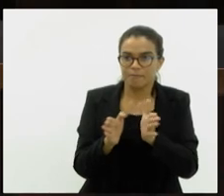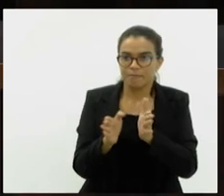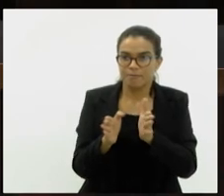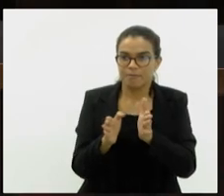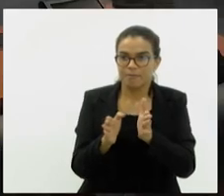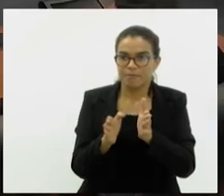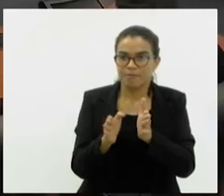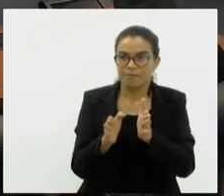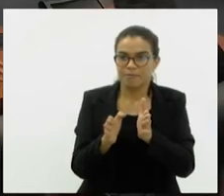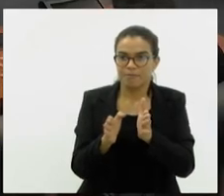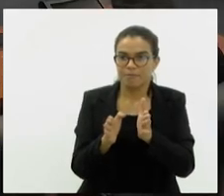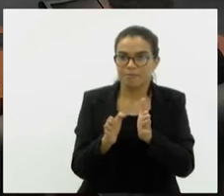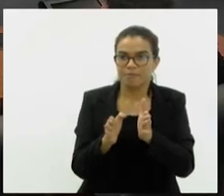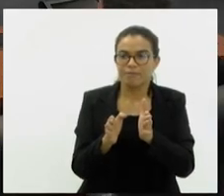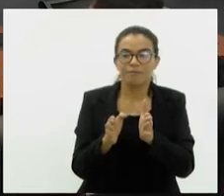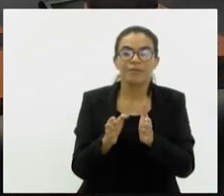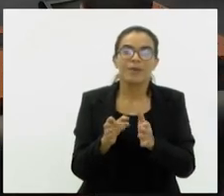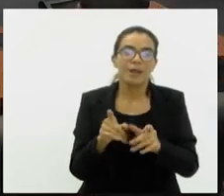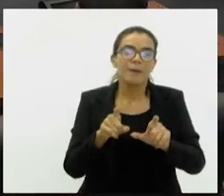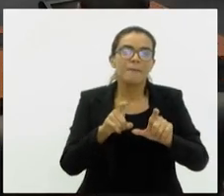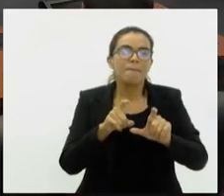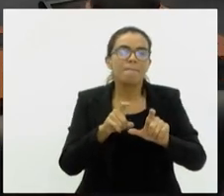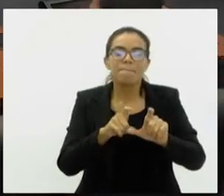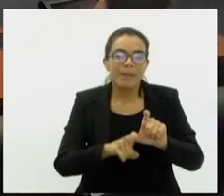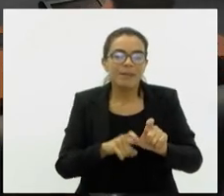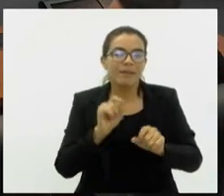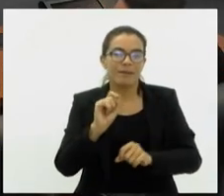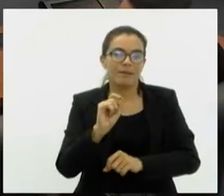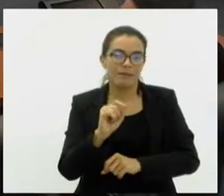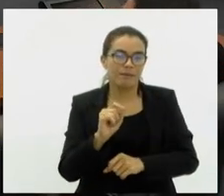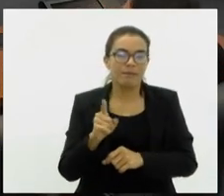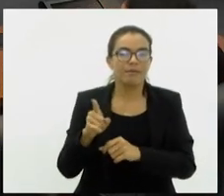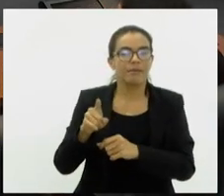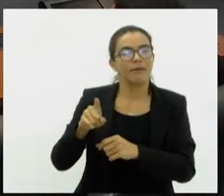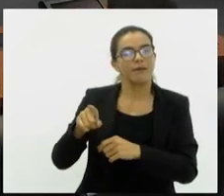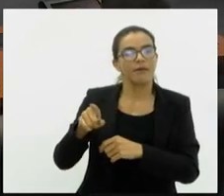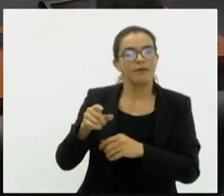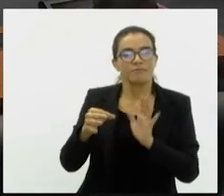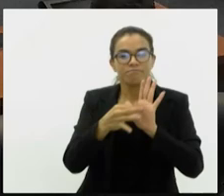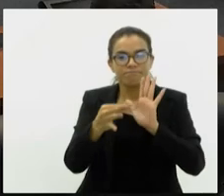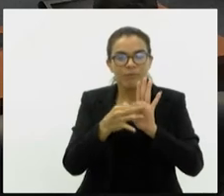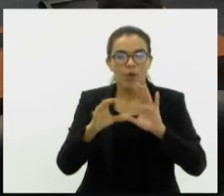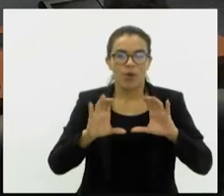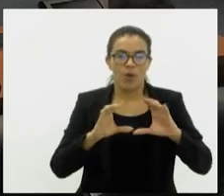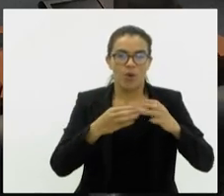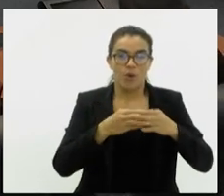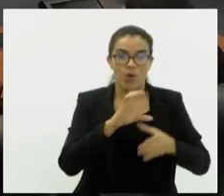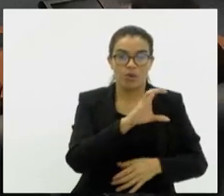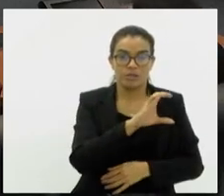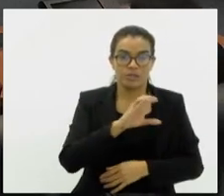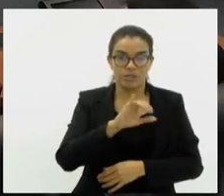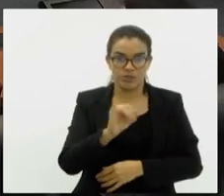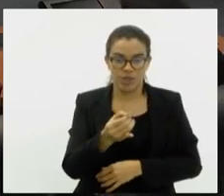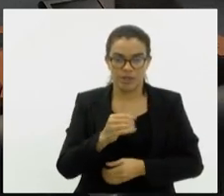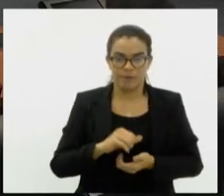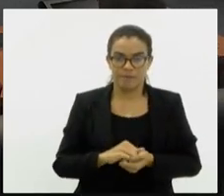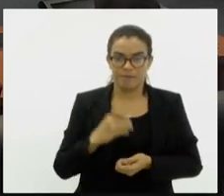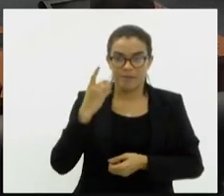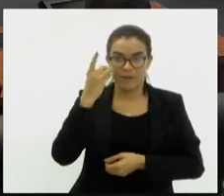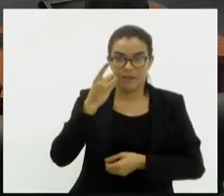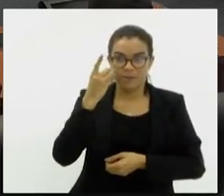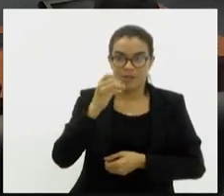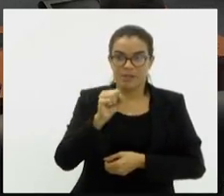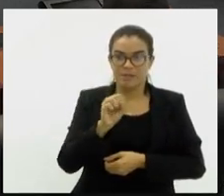progress. Pendente de pareceres das comissões de Constituição e Justiça. Deputado Dr.